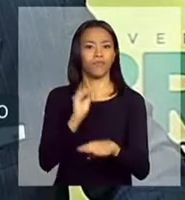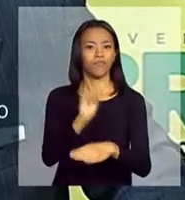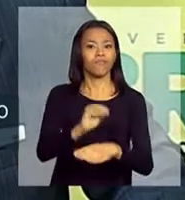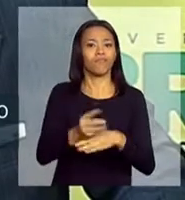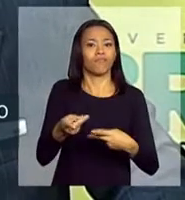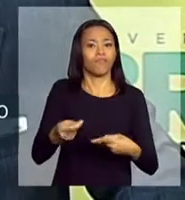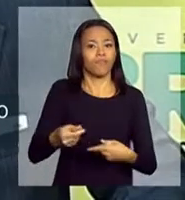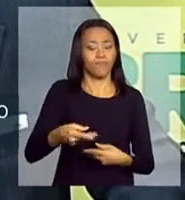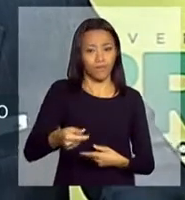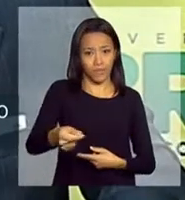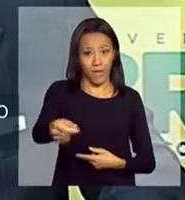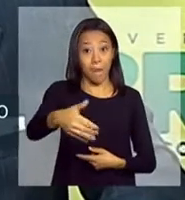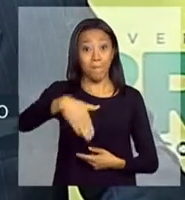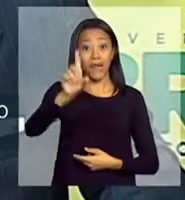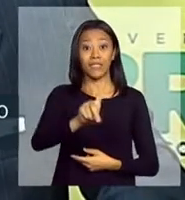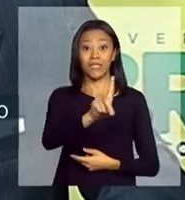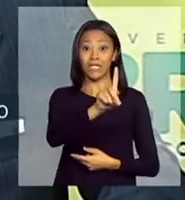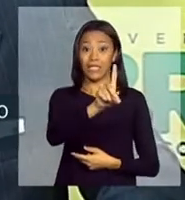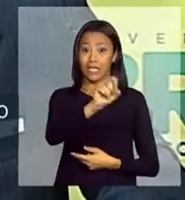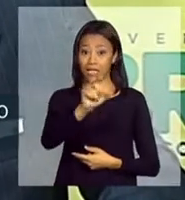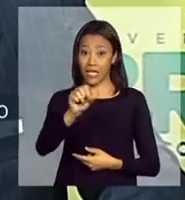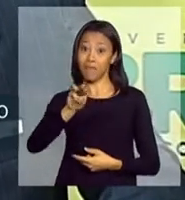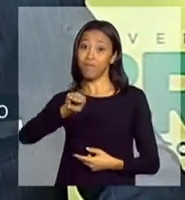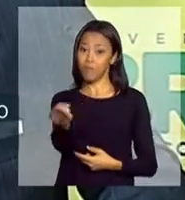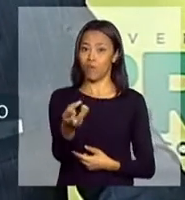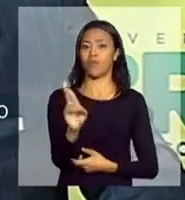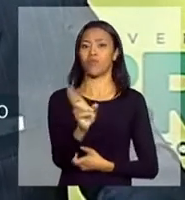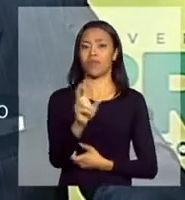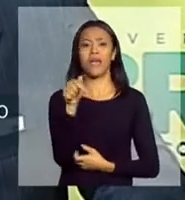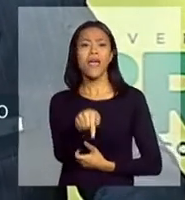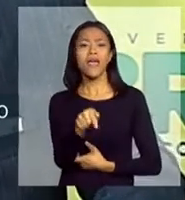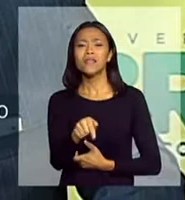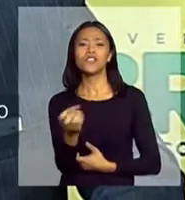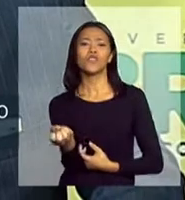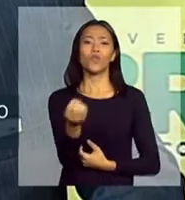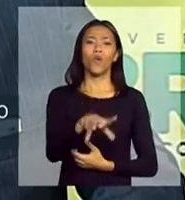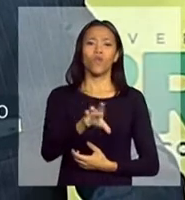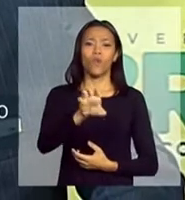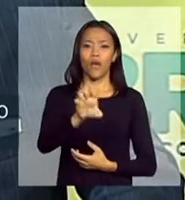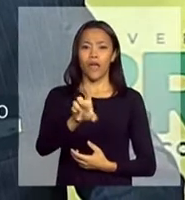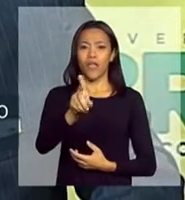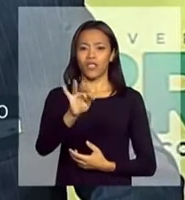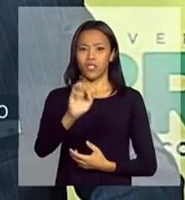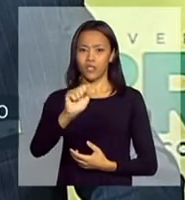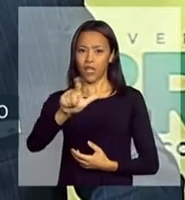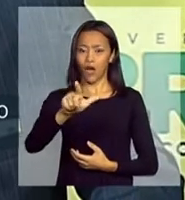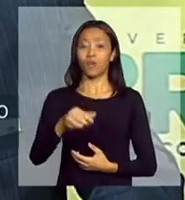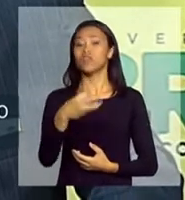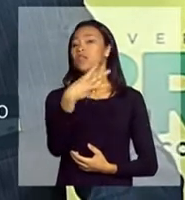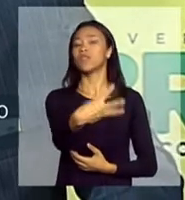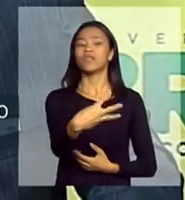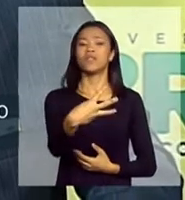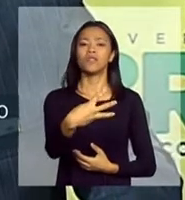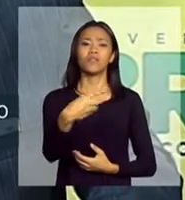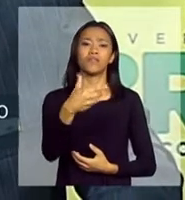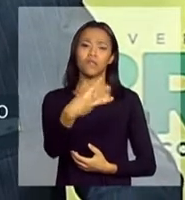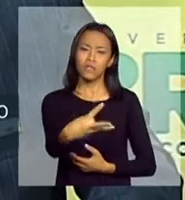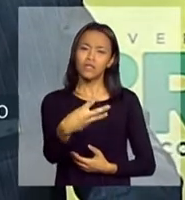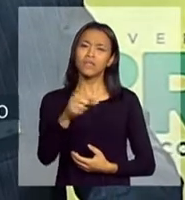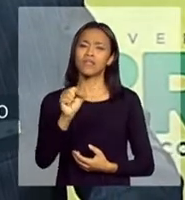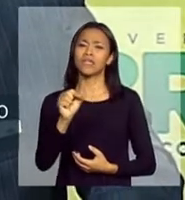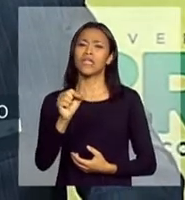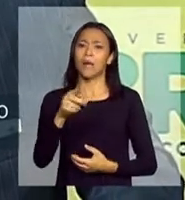milhões de reais a nossa prioridade nesse novo edital são 327 municípios que nós já tivemos